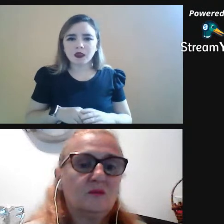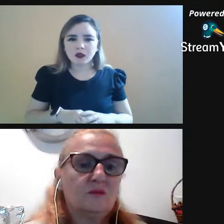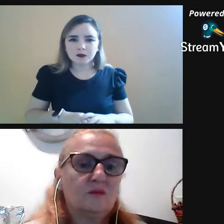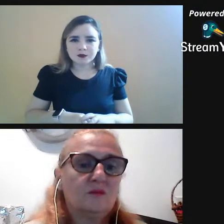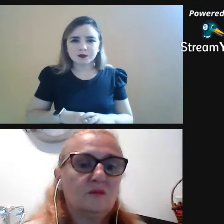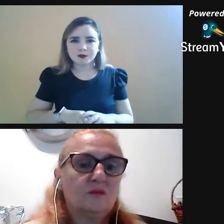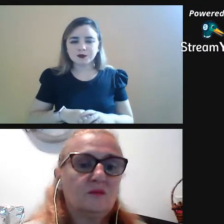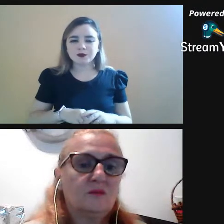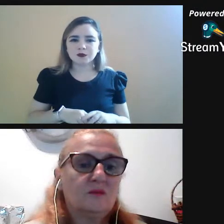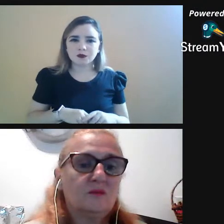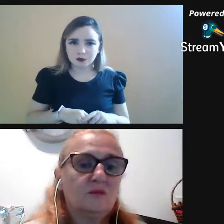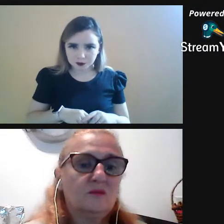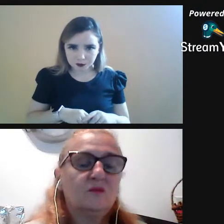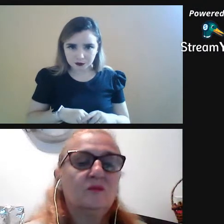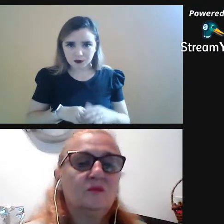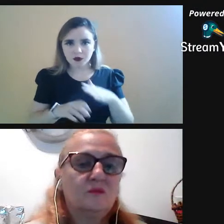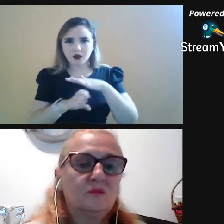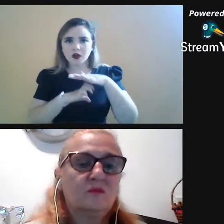pelas empreiteiras, né,